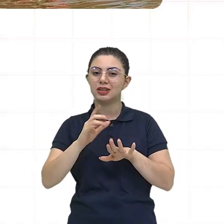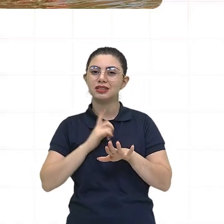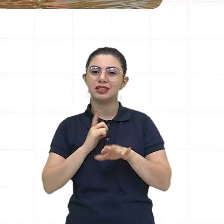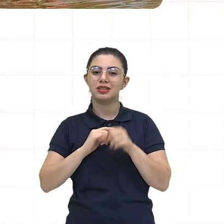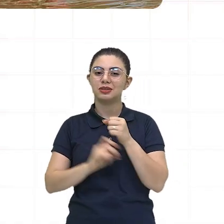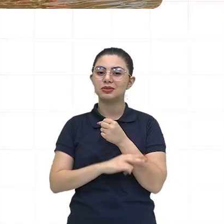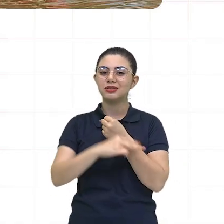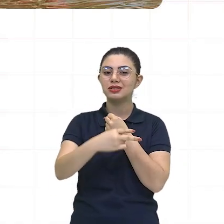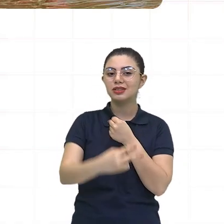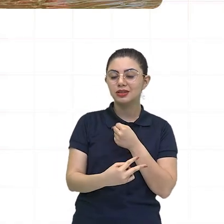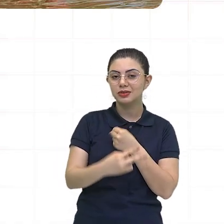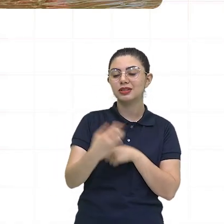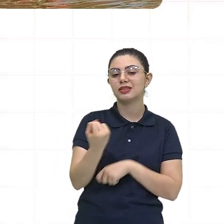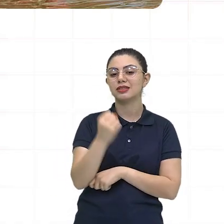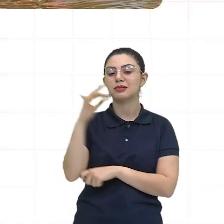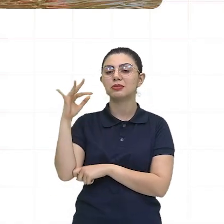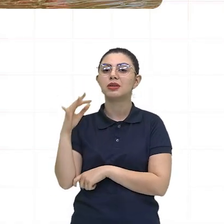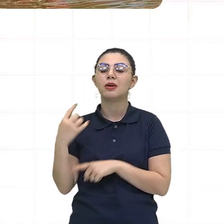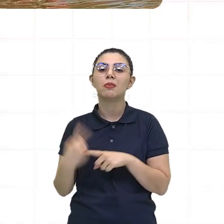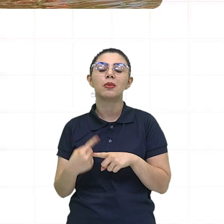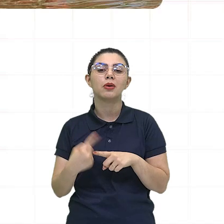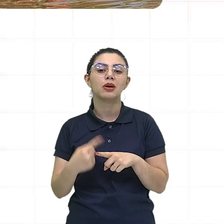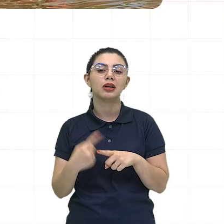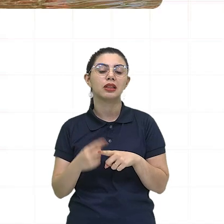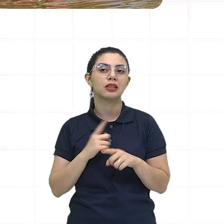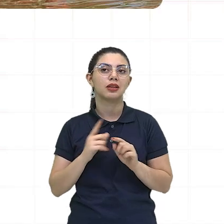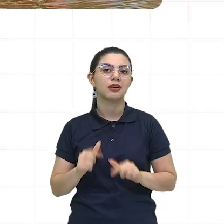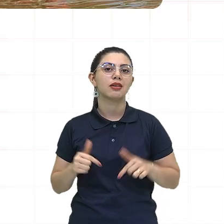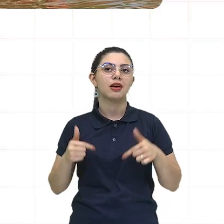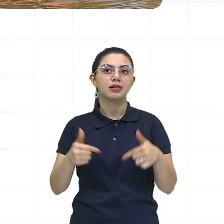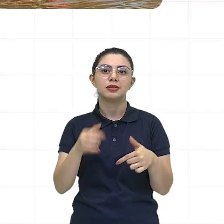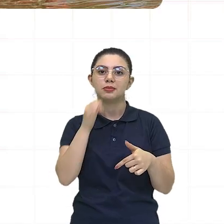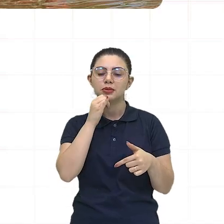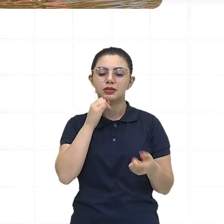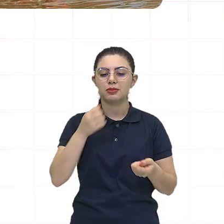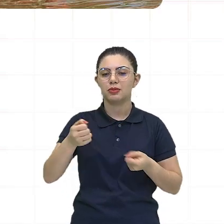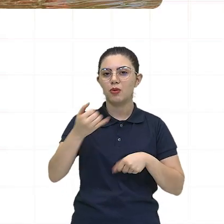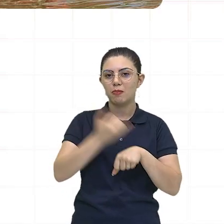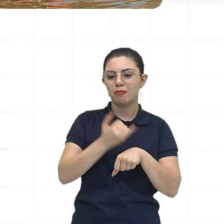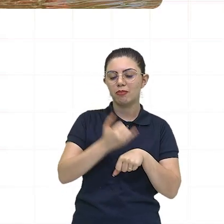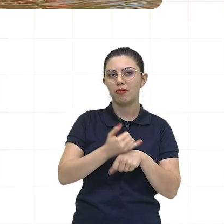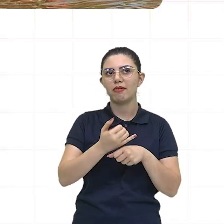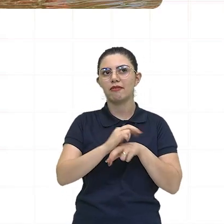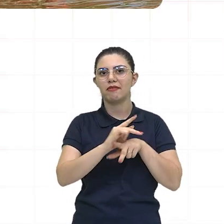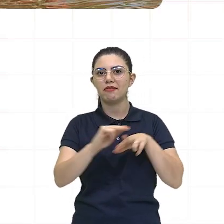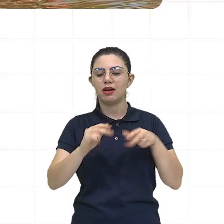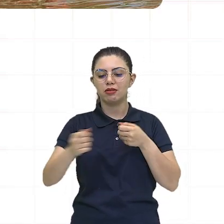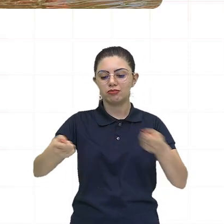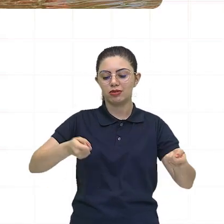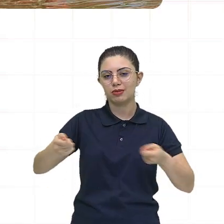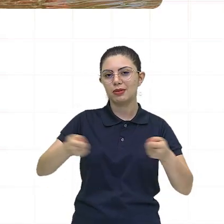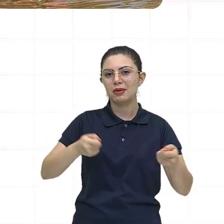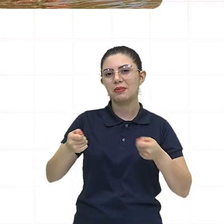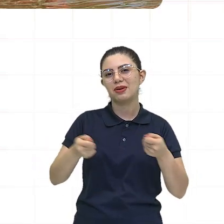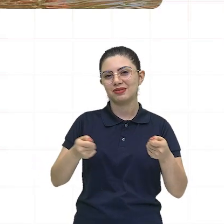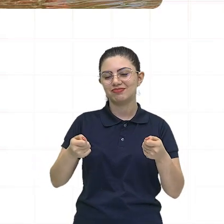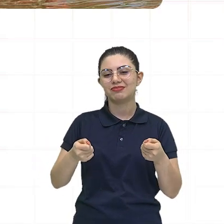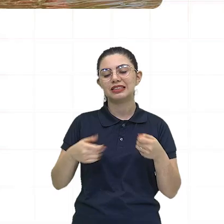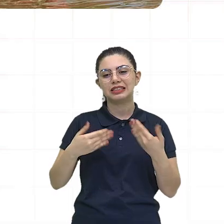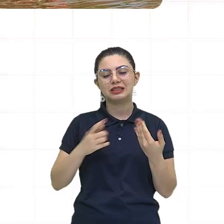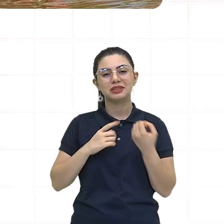acaba surgindo ali, principalmente por conta de atividades como o garimpo, tá? Então, além da pesca artesanal e